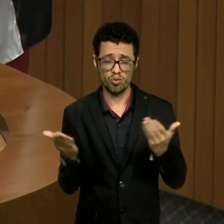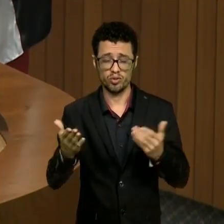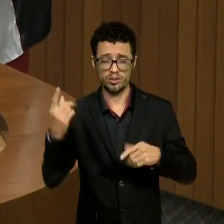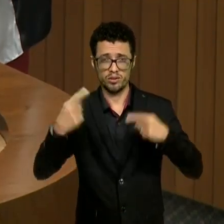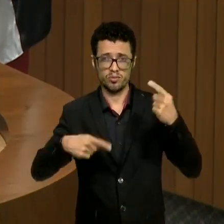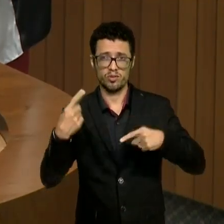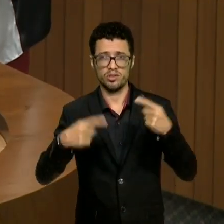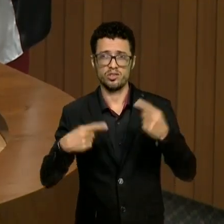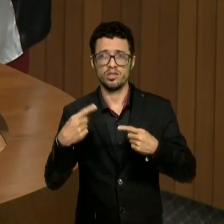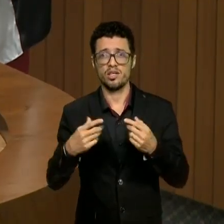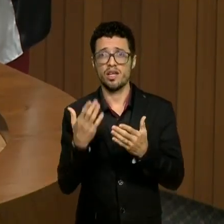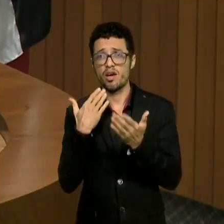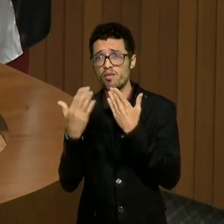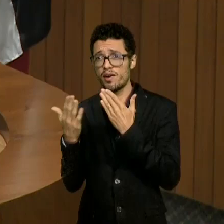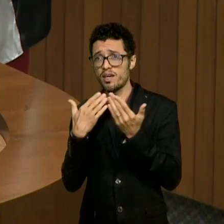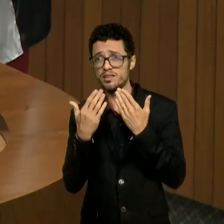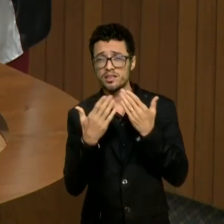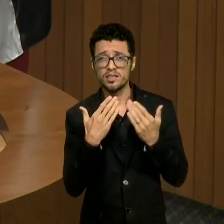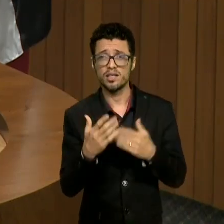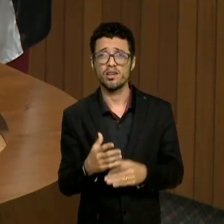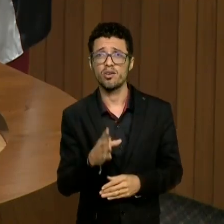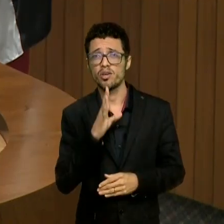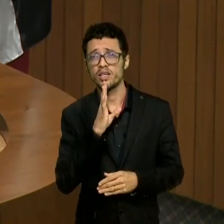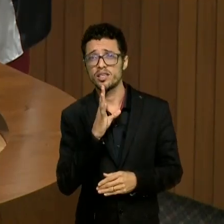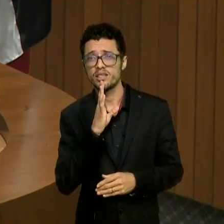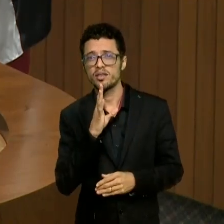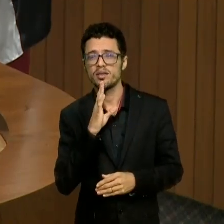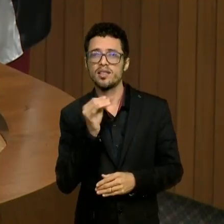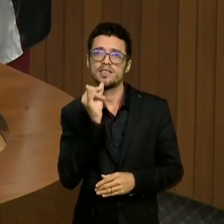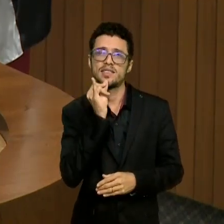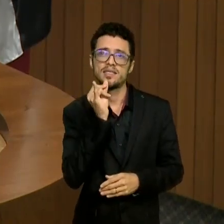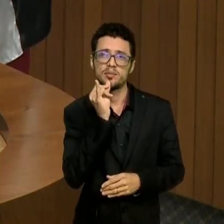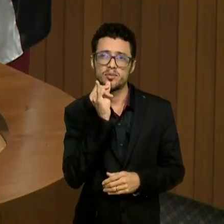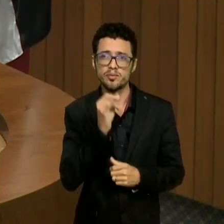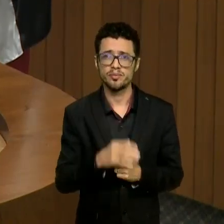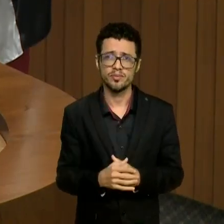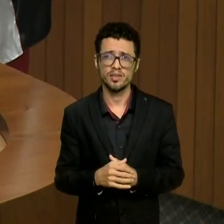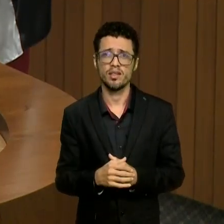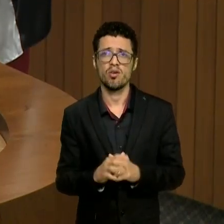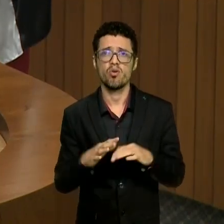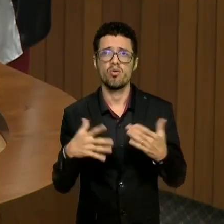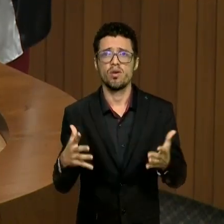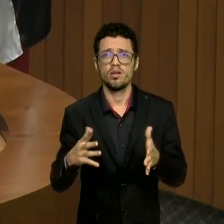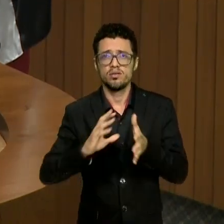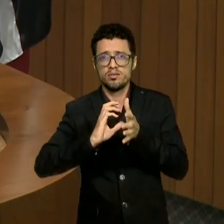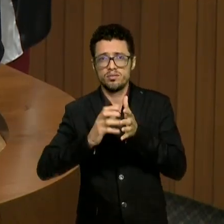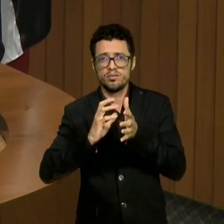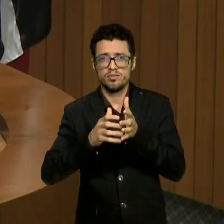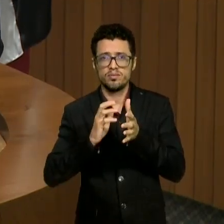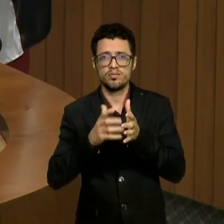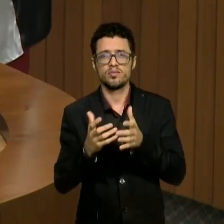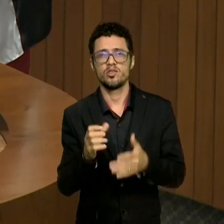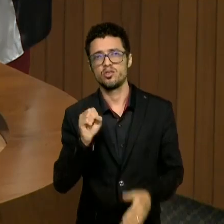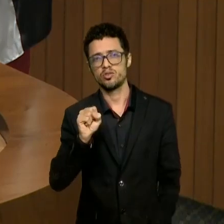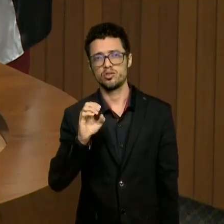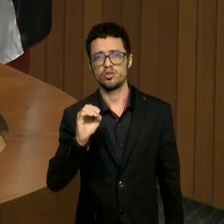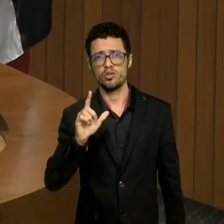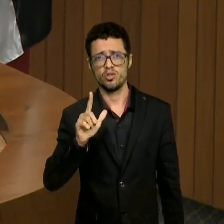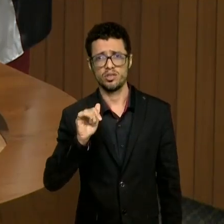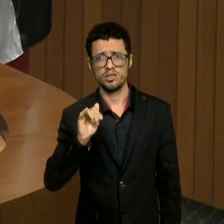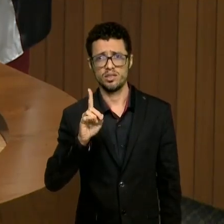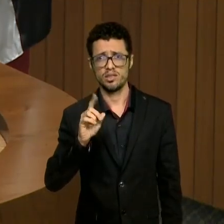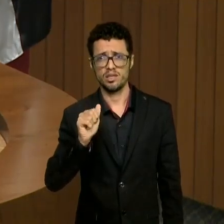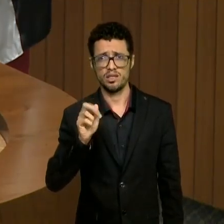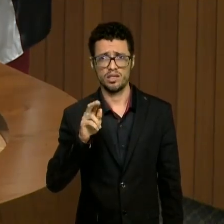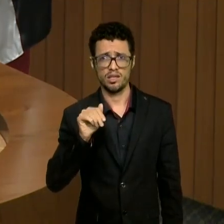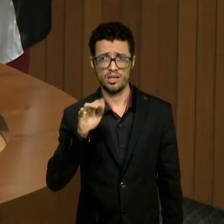dos diálogos, é conhecido quando precisa das mensagens, por exemplo, para dizer que o vosso partido de solidariedade, que entrou com uma ação que até hoje